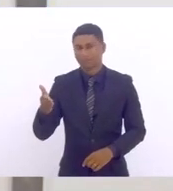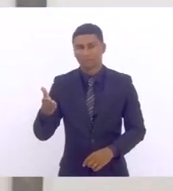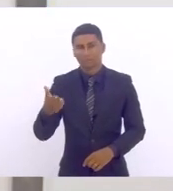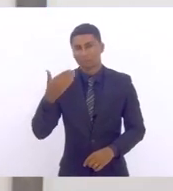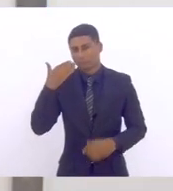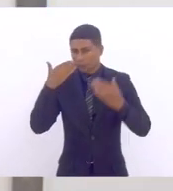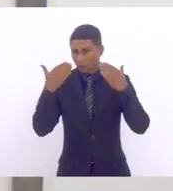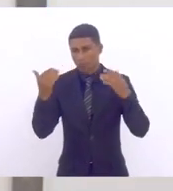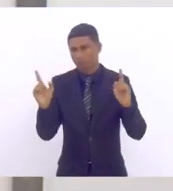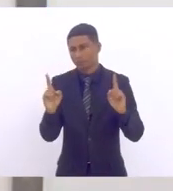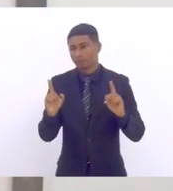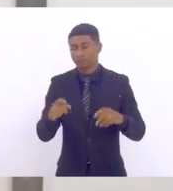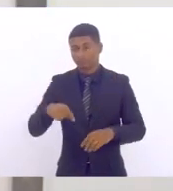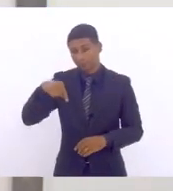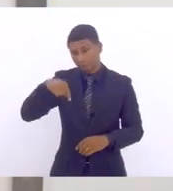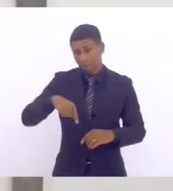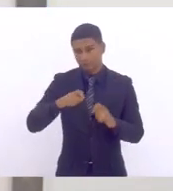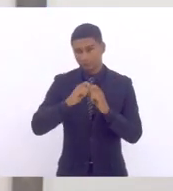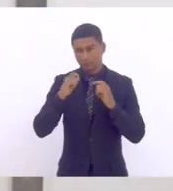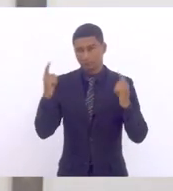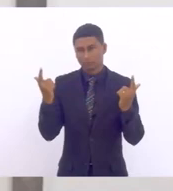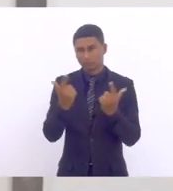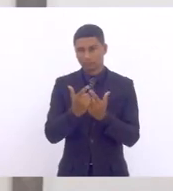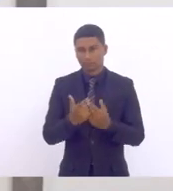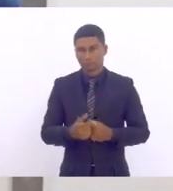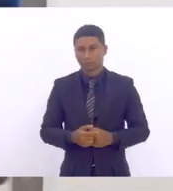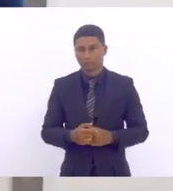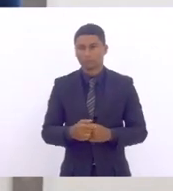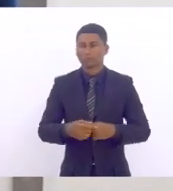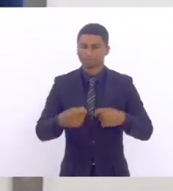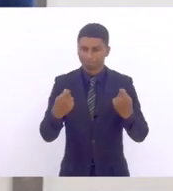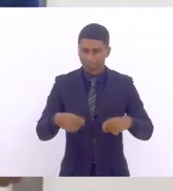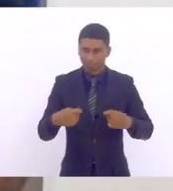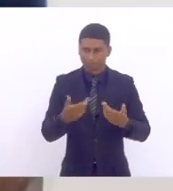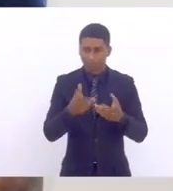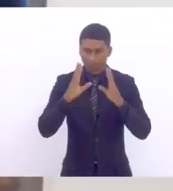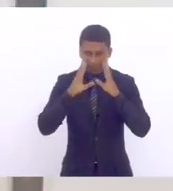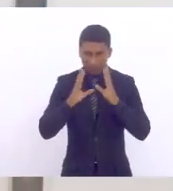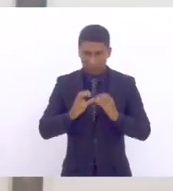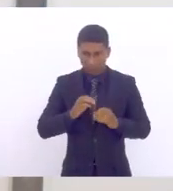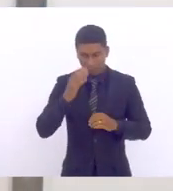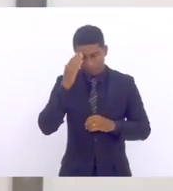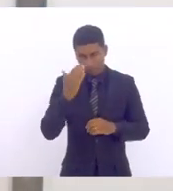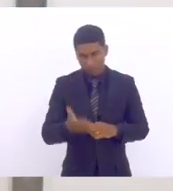casa, onde o cidadão tem voz, aqui vão ter que nos ouvir. Obrigado.